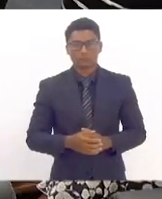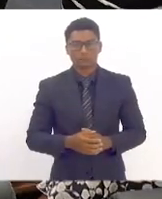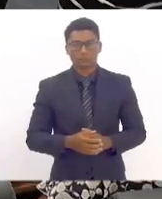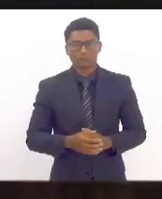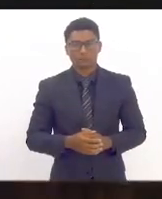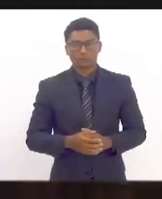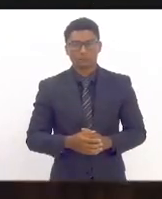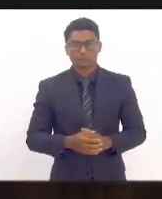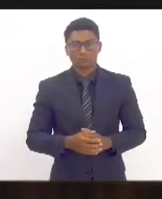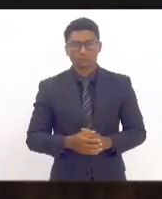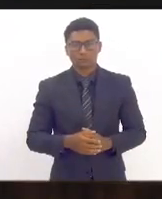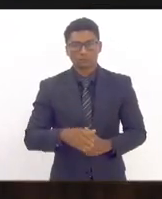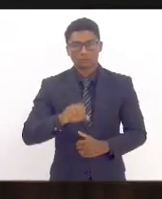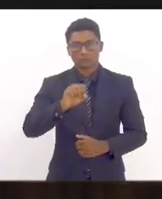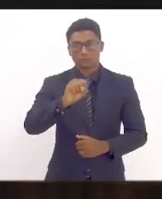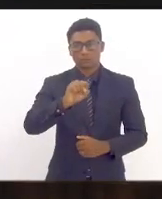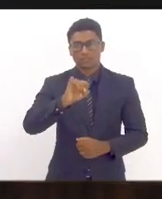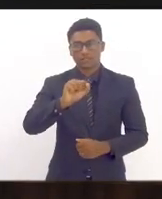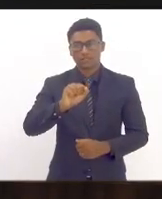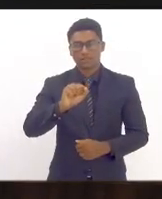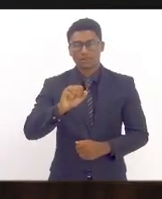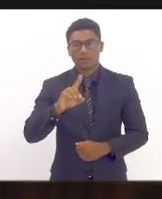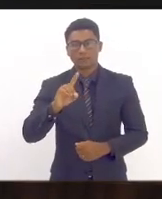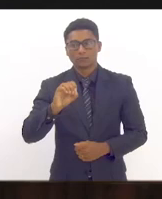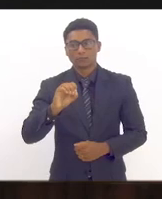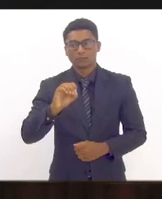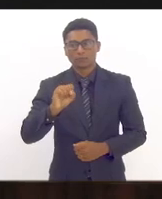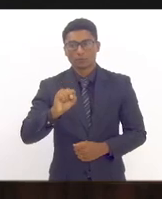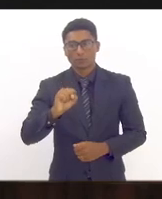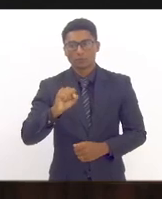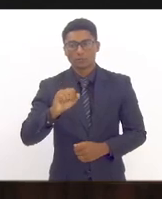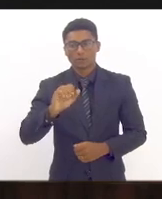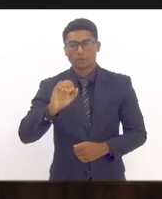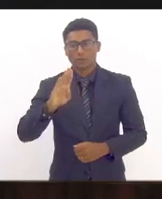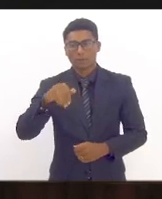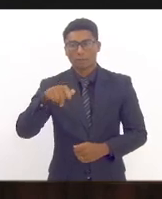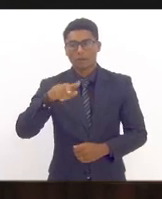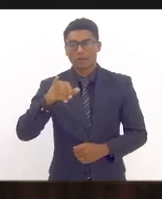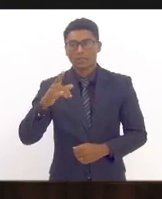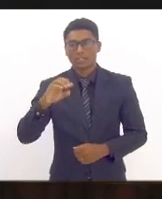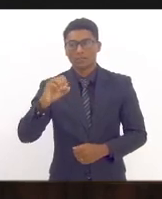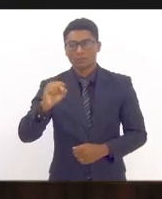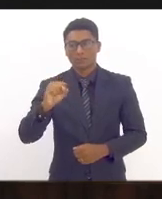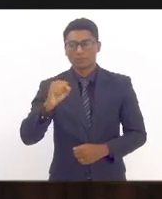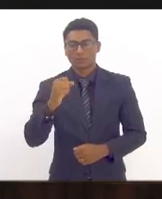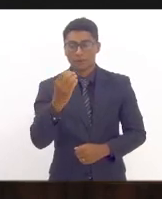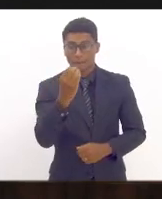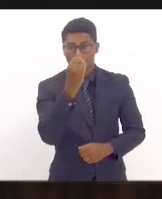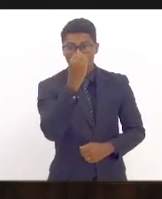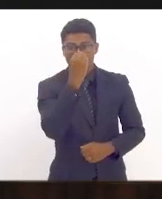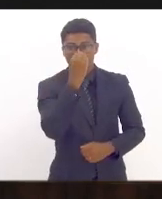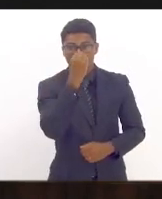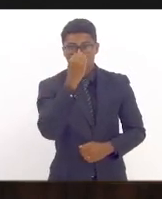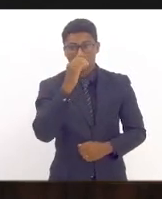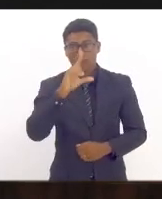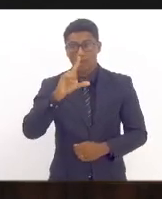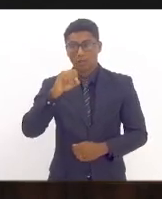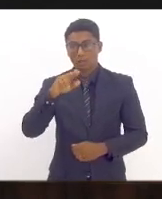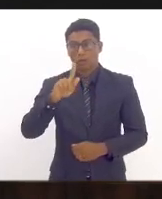Cia dos banquinhos palhaço longo e palhaça